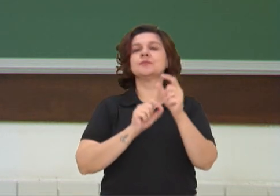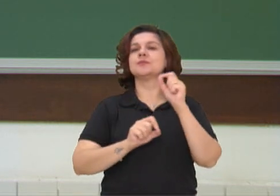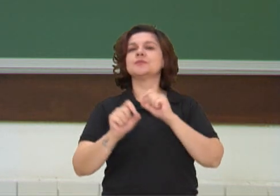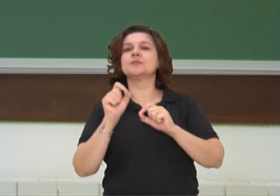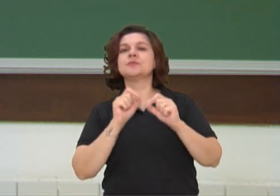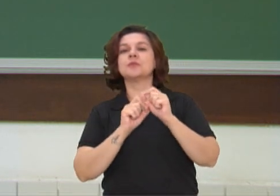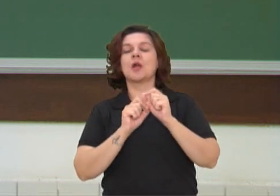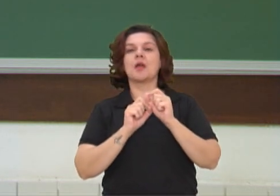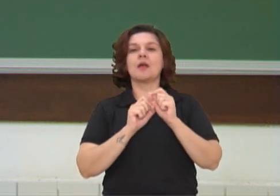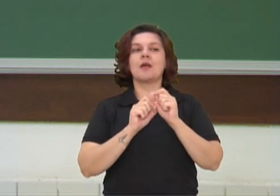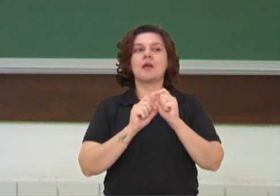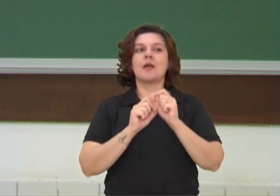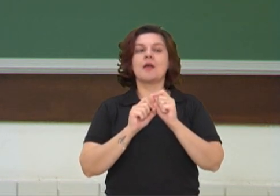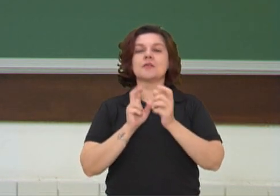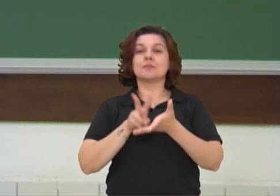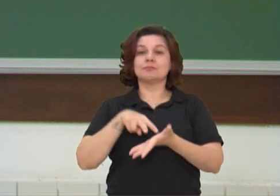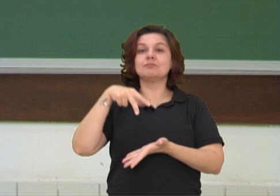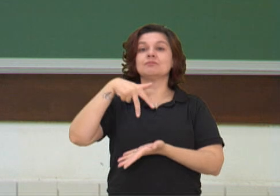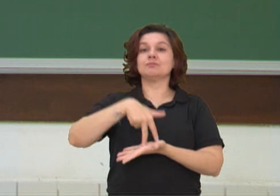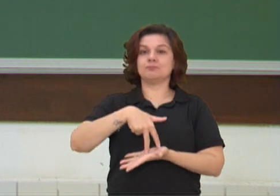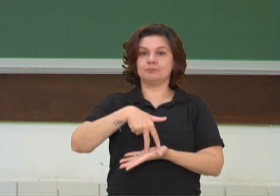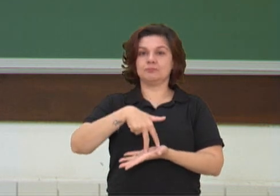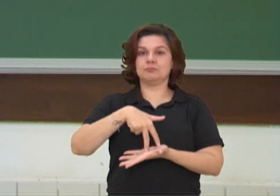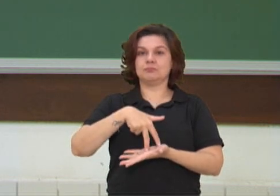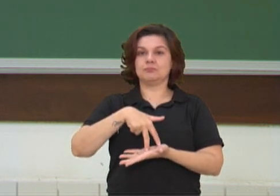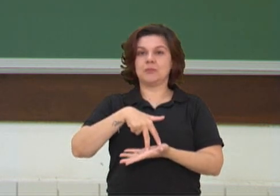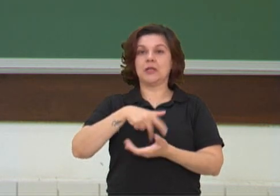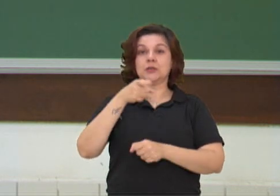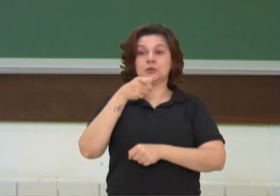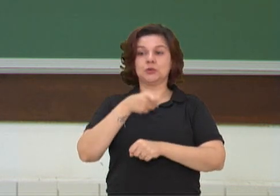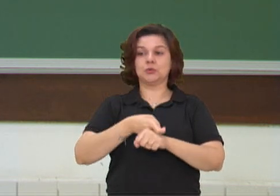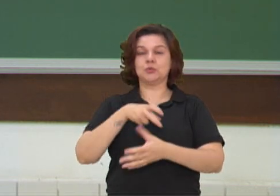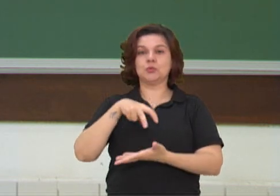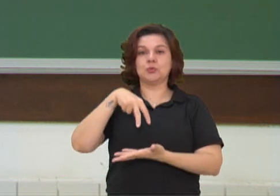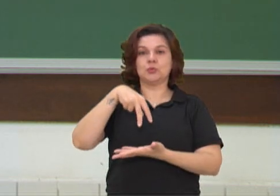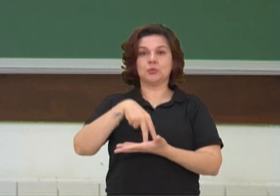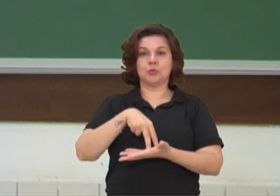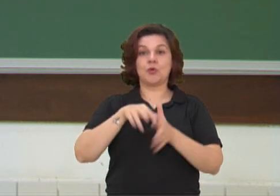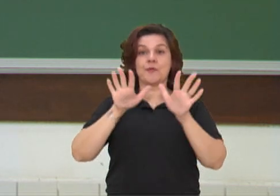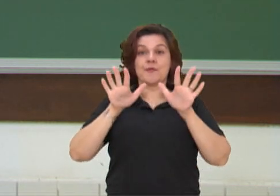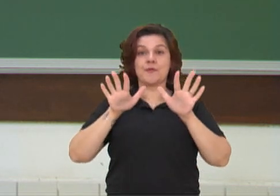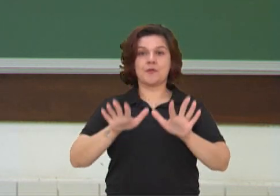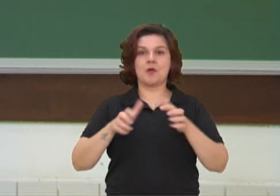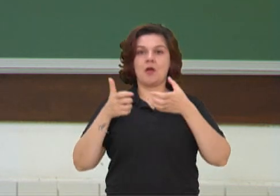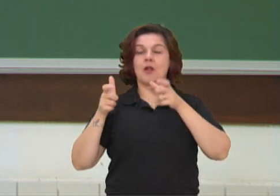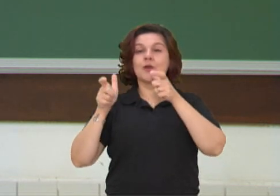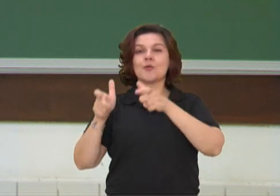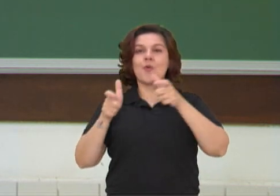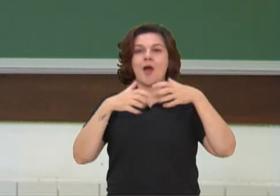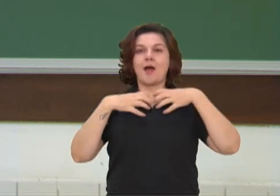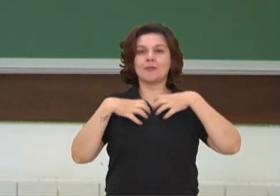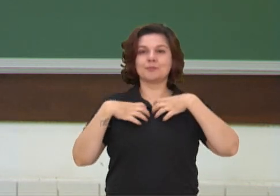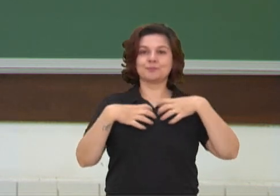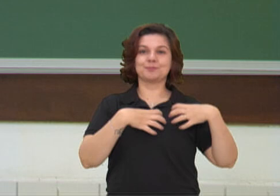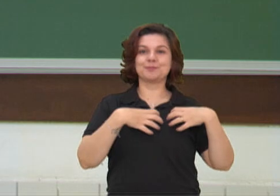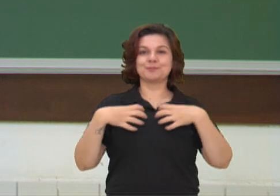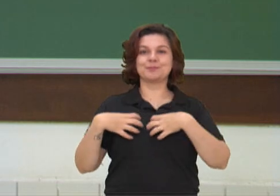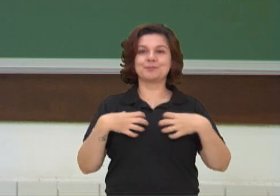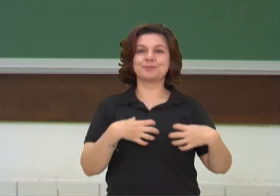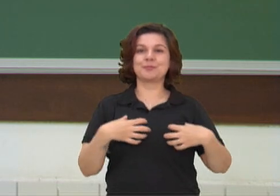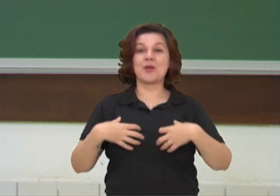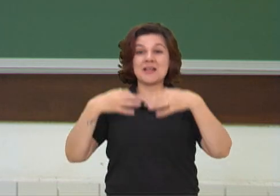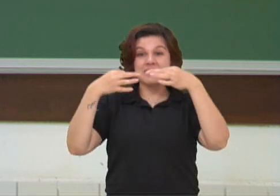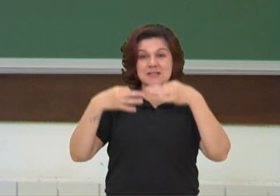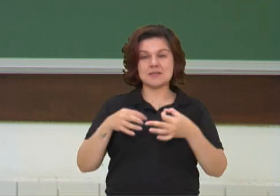a nossa estrutura, de manter a gente em pé, de manter ali tudo em ordem, tudo ali. Basicamente, ali seria